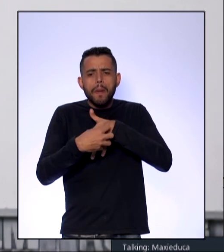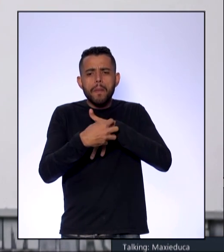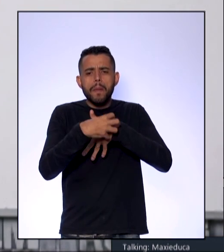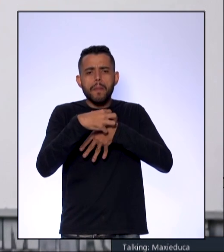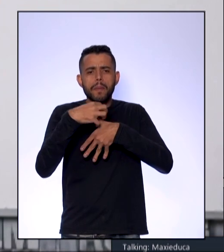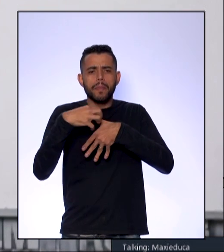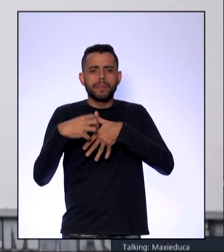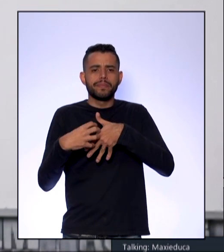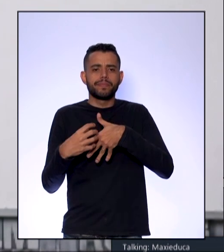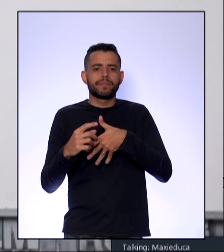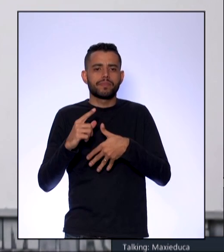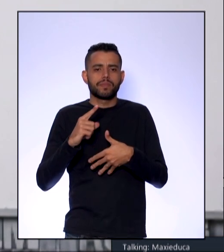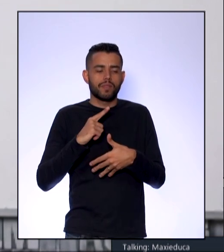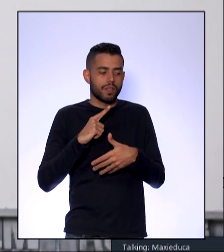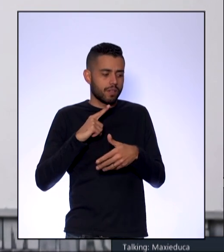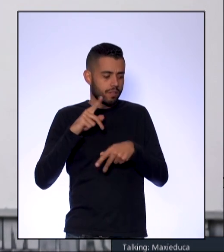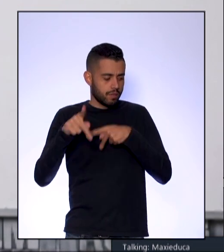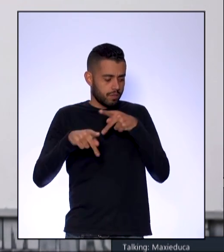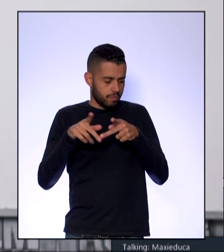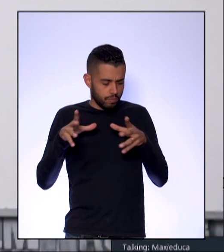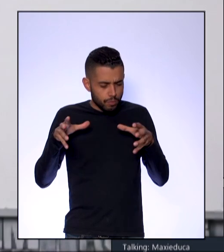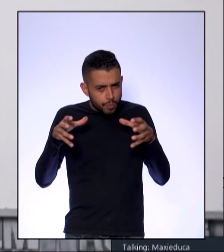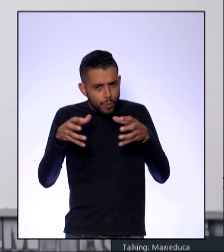aqui o povoamento